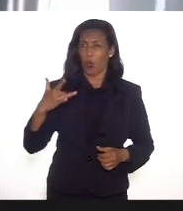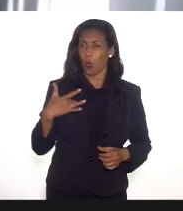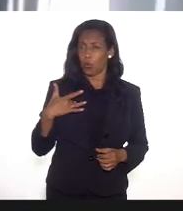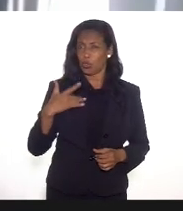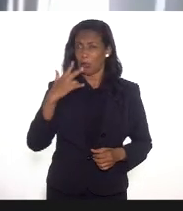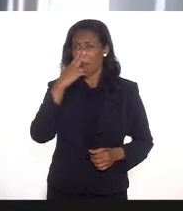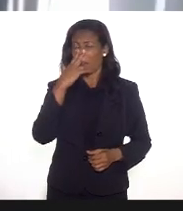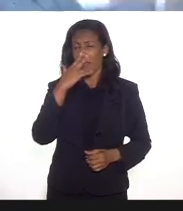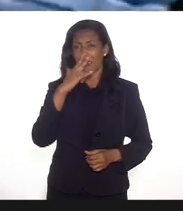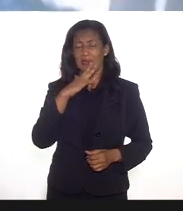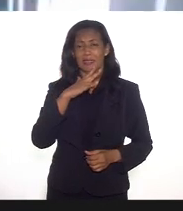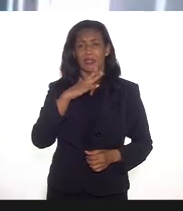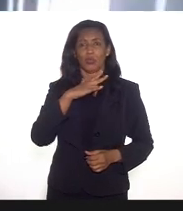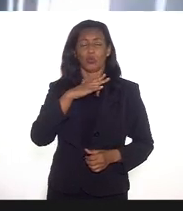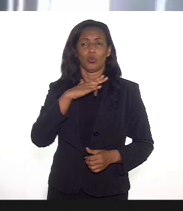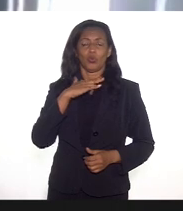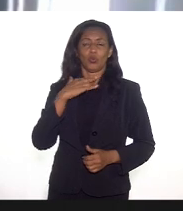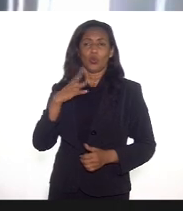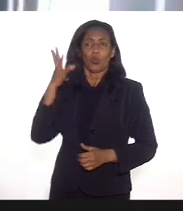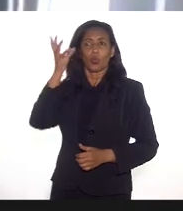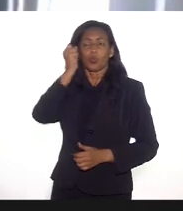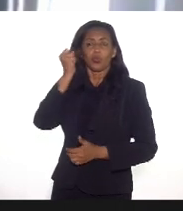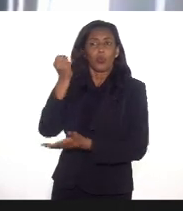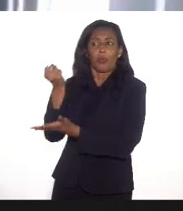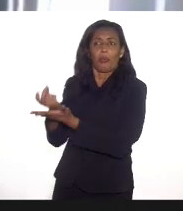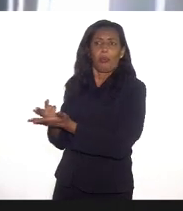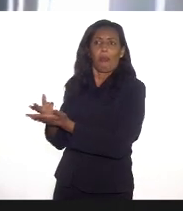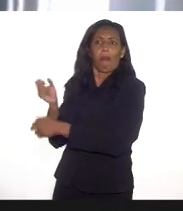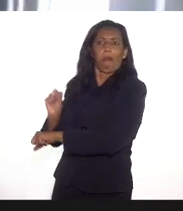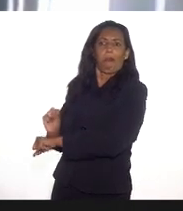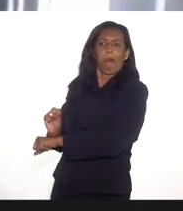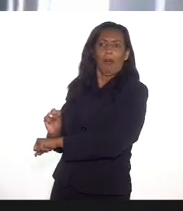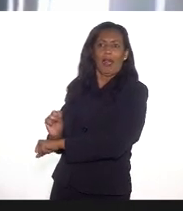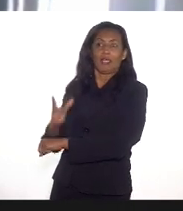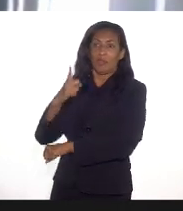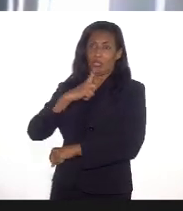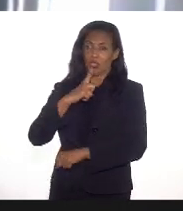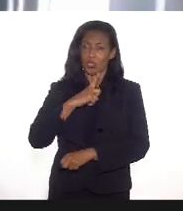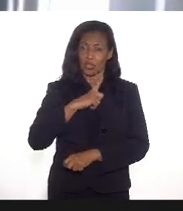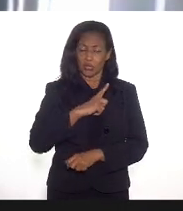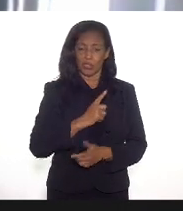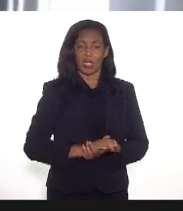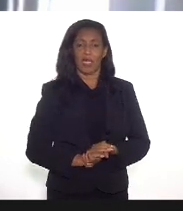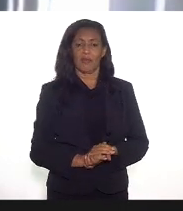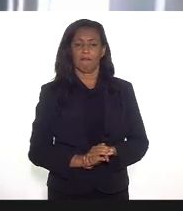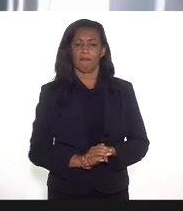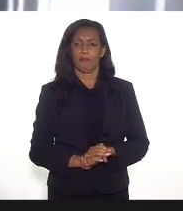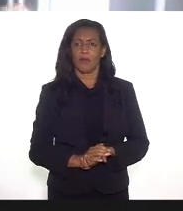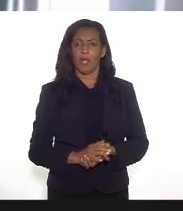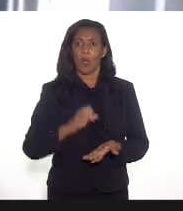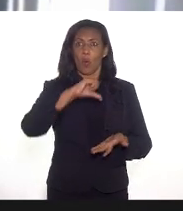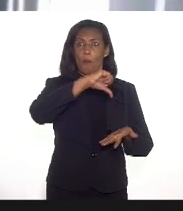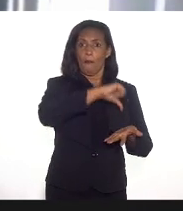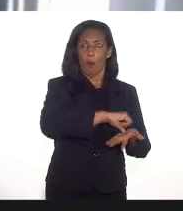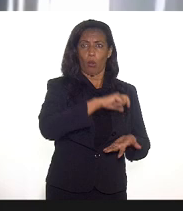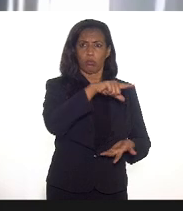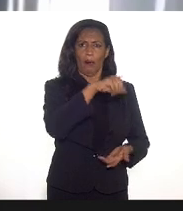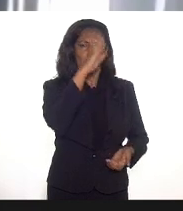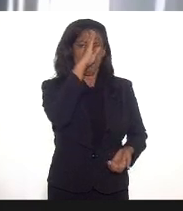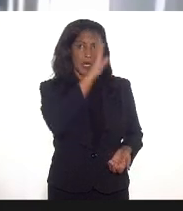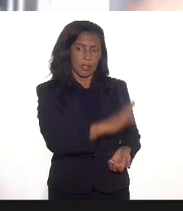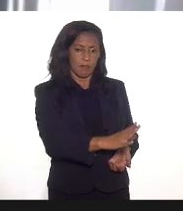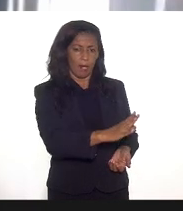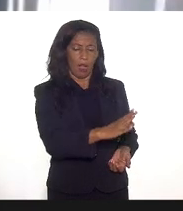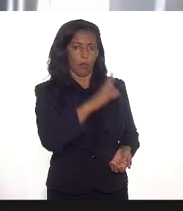gigante adormecido. A gente tem um polo de conhecimento instalado no Rio de Janeiro, deputado Eleomar Coelho. Nós temos o principal, eu vou